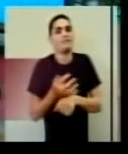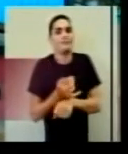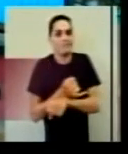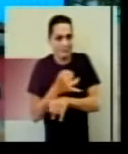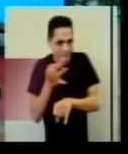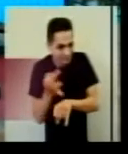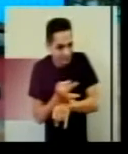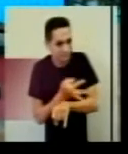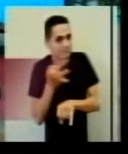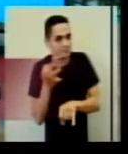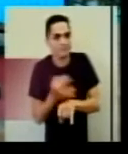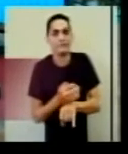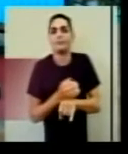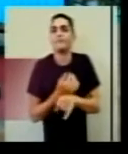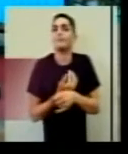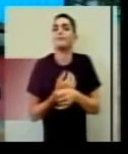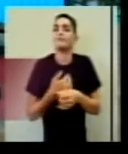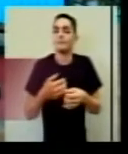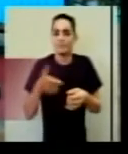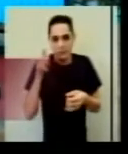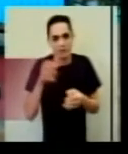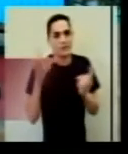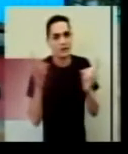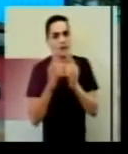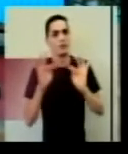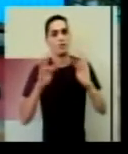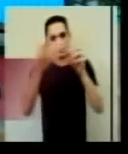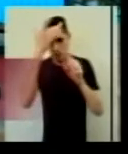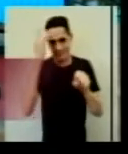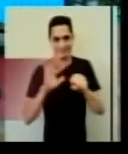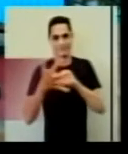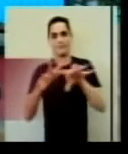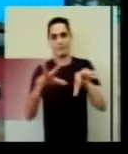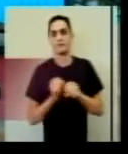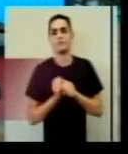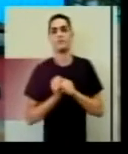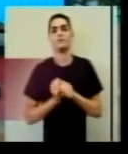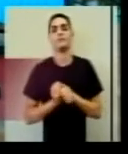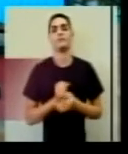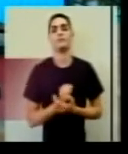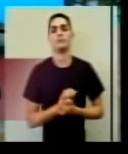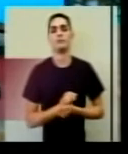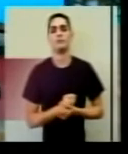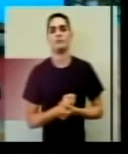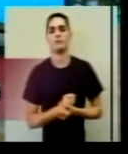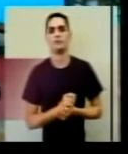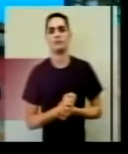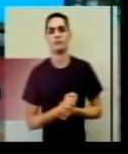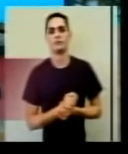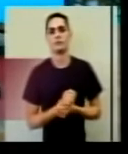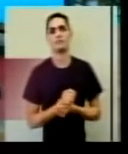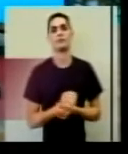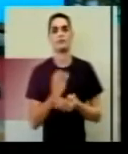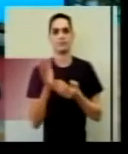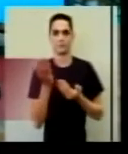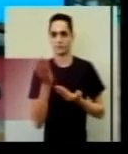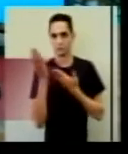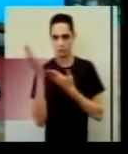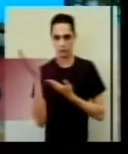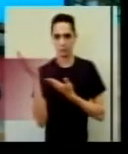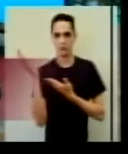esses leitos, para aguentar esse momento que era o momento que nós esperássemos que fosse